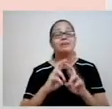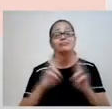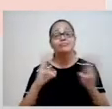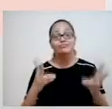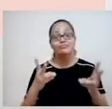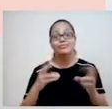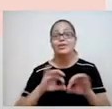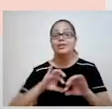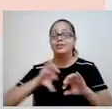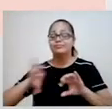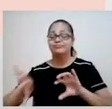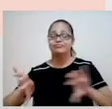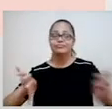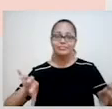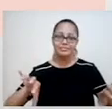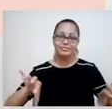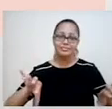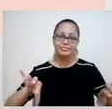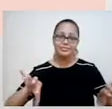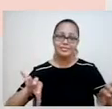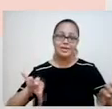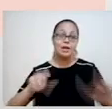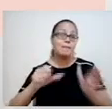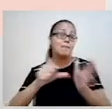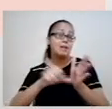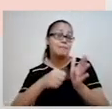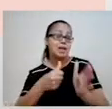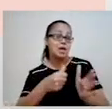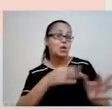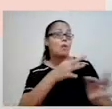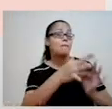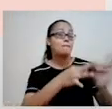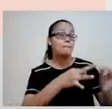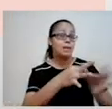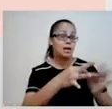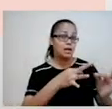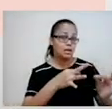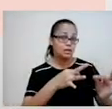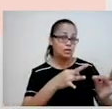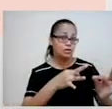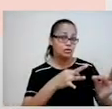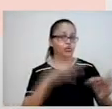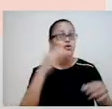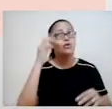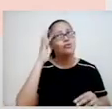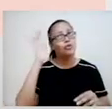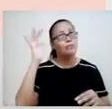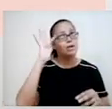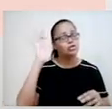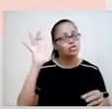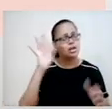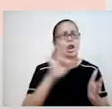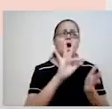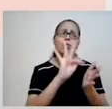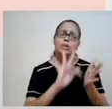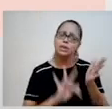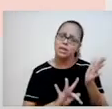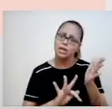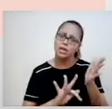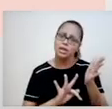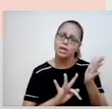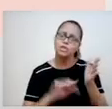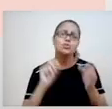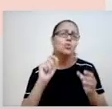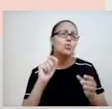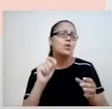tenho tempo para fazer isso. Então, primeiro eu planejo, no planejamento eu vou imaginar como o texto deve ser elaborado, né? O que o meu